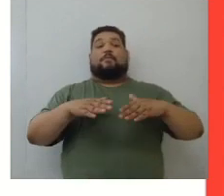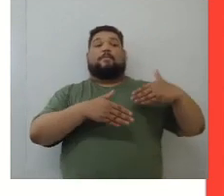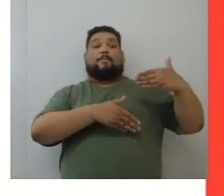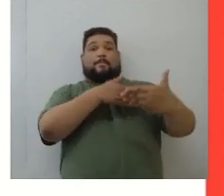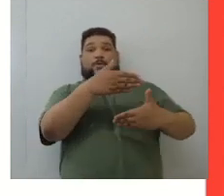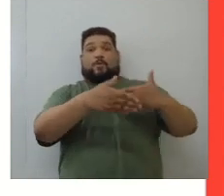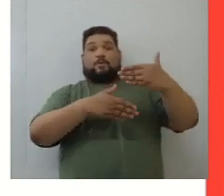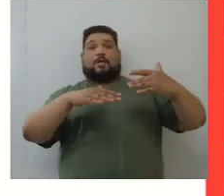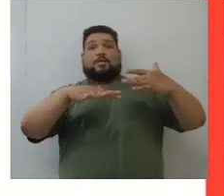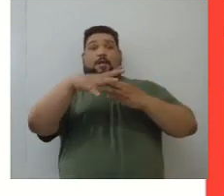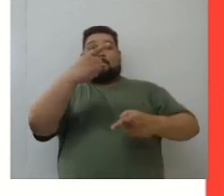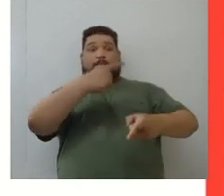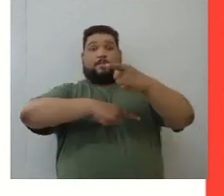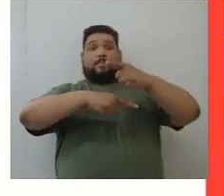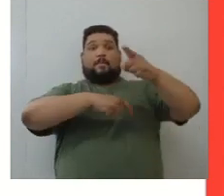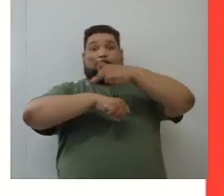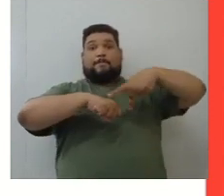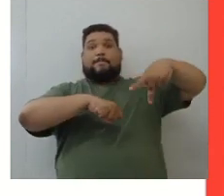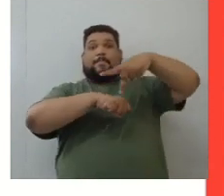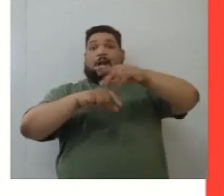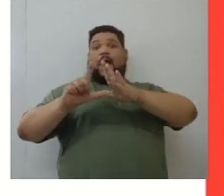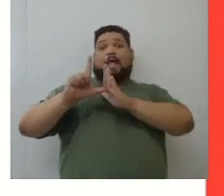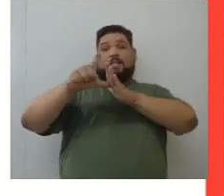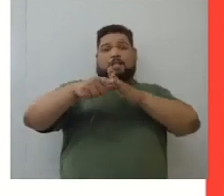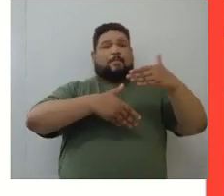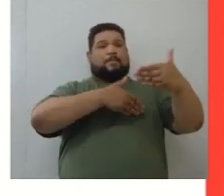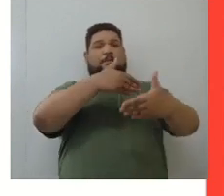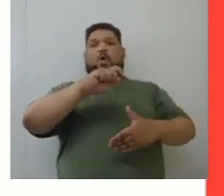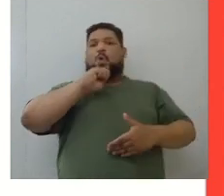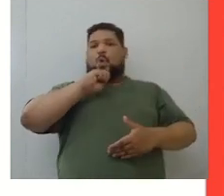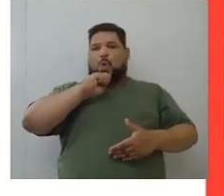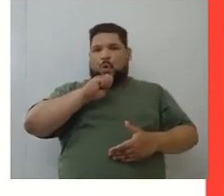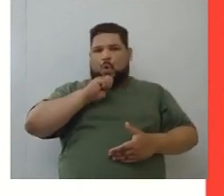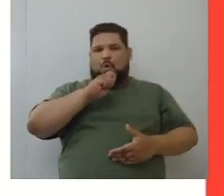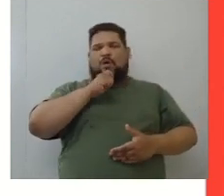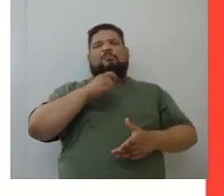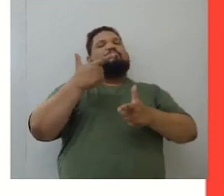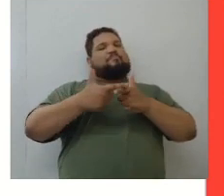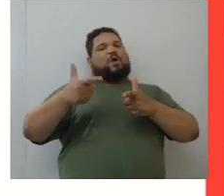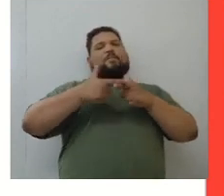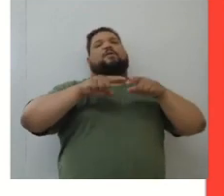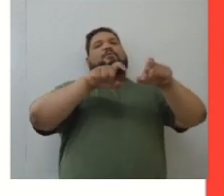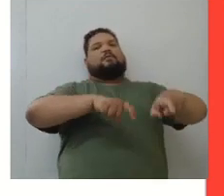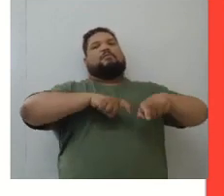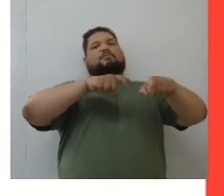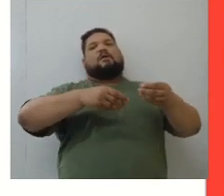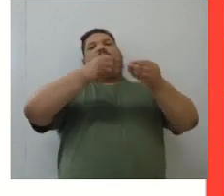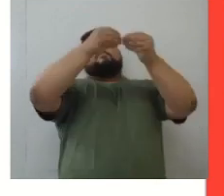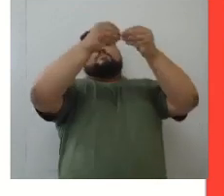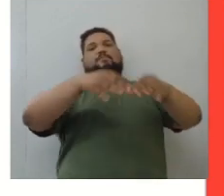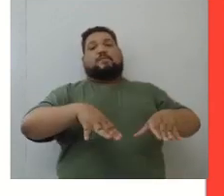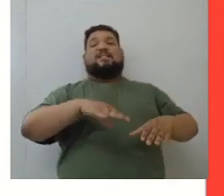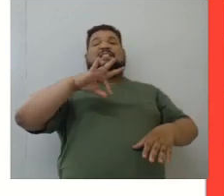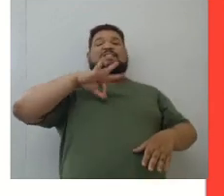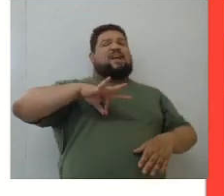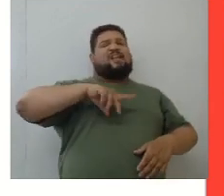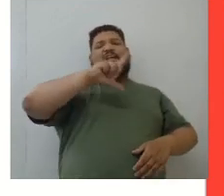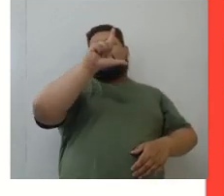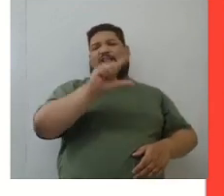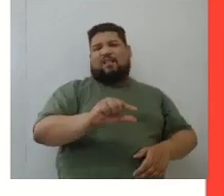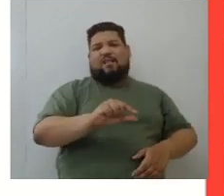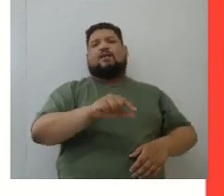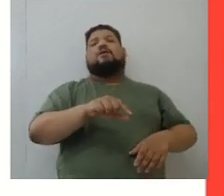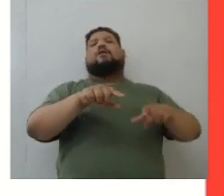países subdesenvolvidos, ele vai apresentar péssimas condições na zona rural. Eu vou ter baixos salários, eu vou ter